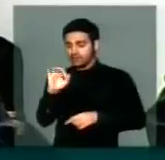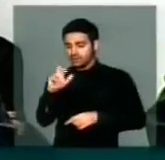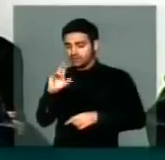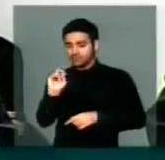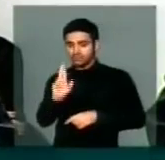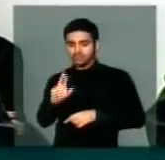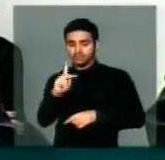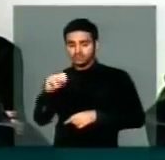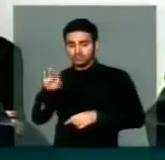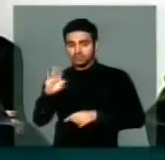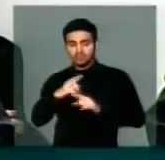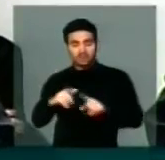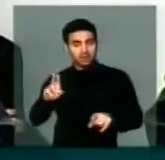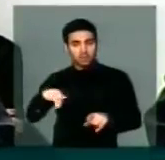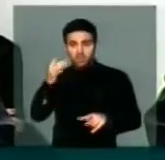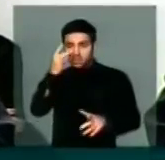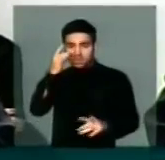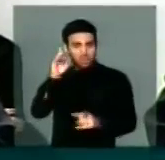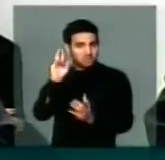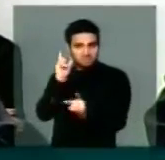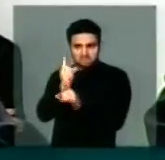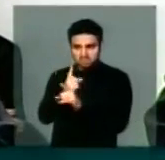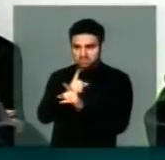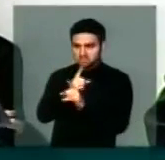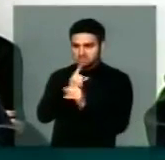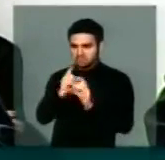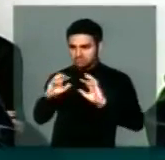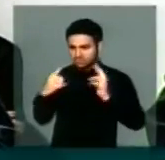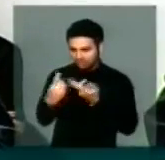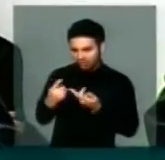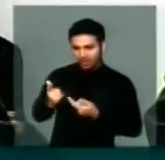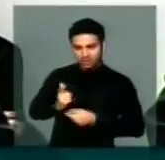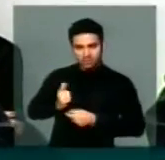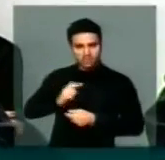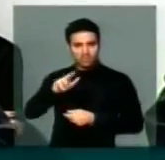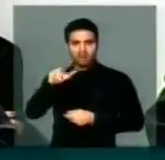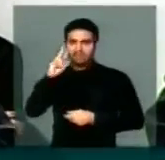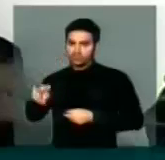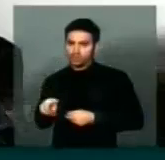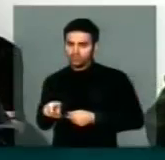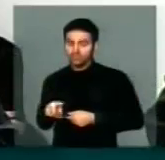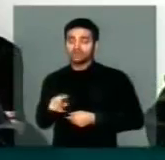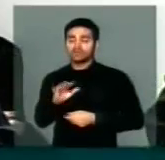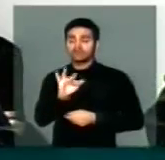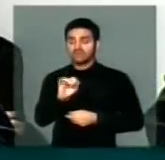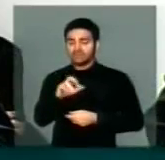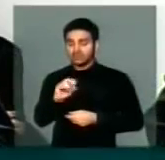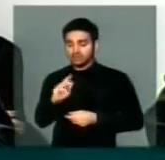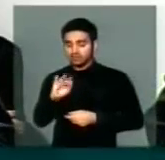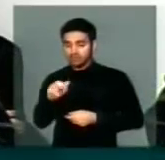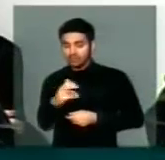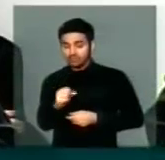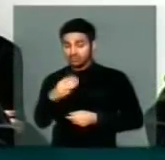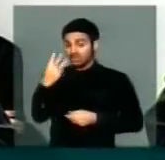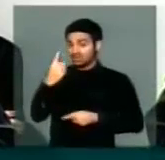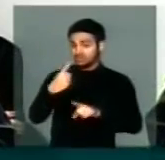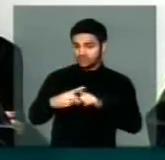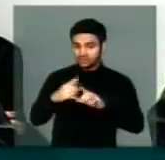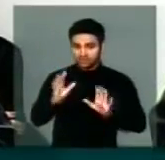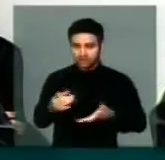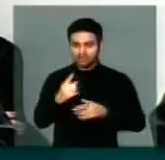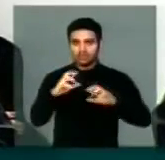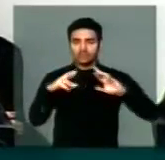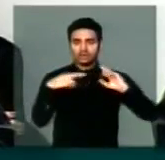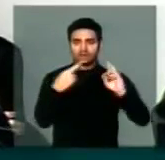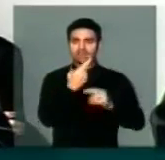mas o declarante nunca presenciou encontros de Fernando Baiano com algum político do PMDB. Que esteve com Fernando Baiano em 3 ocasiões, uma vez em um restaurante